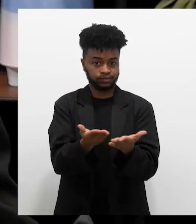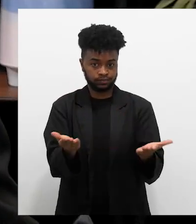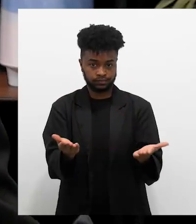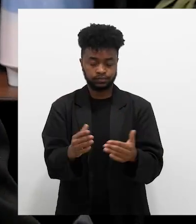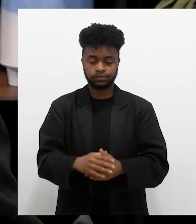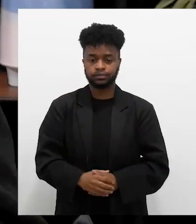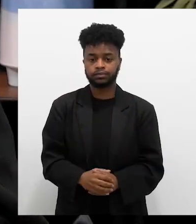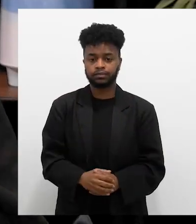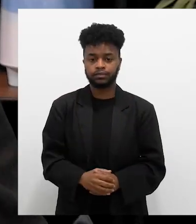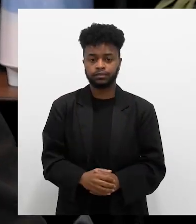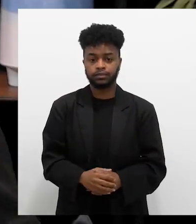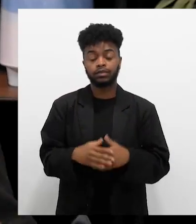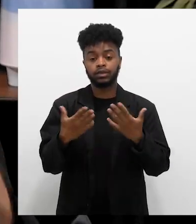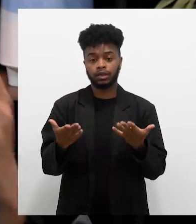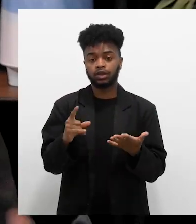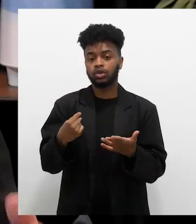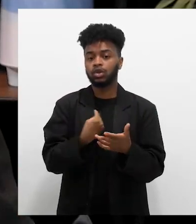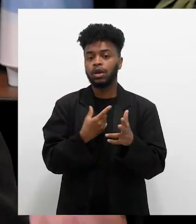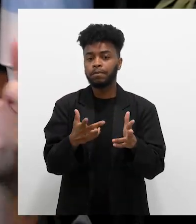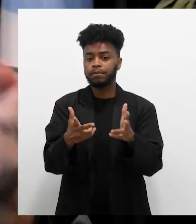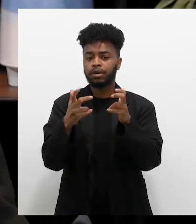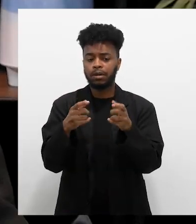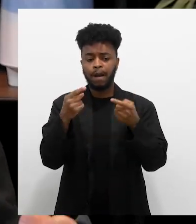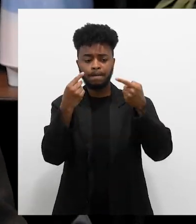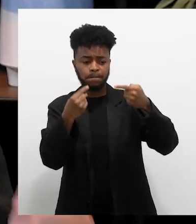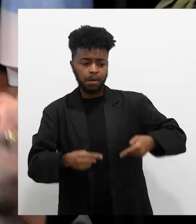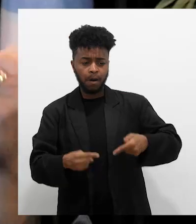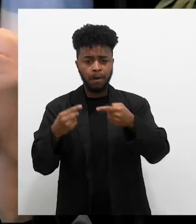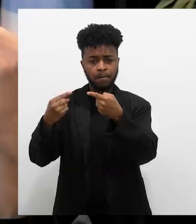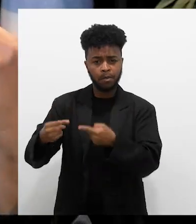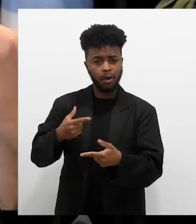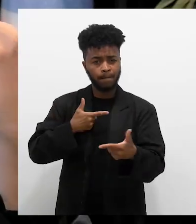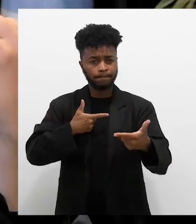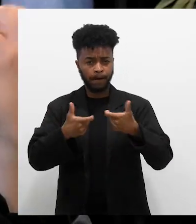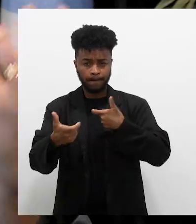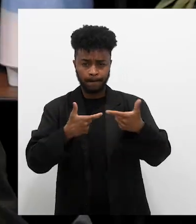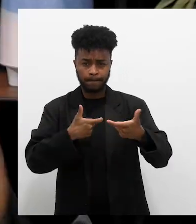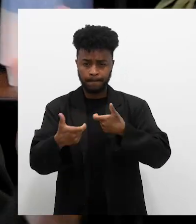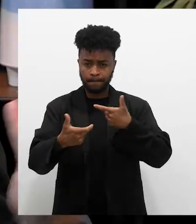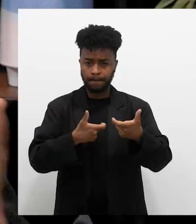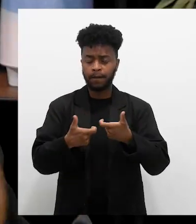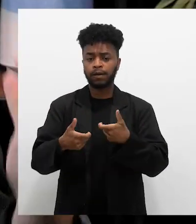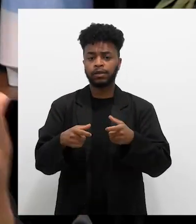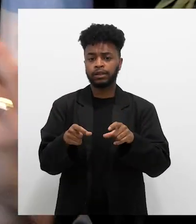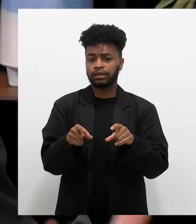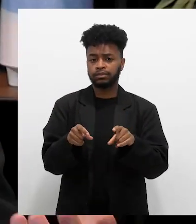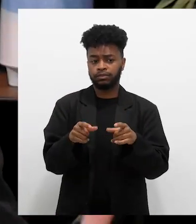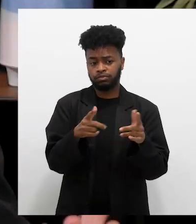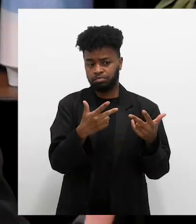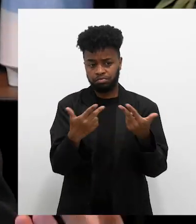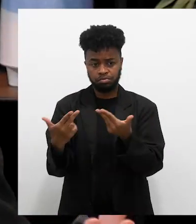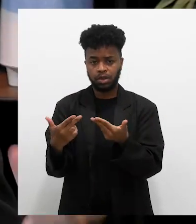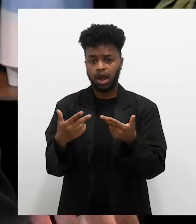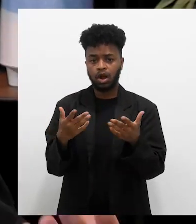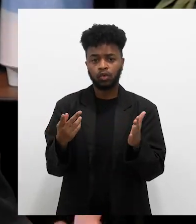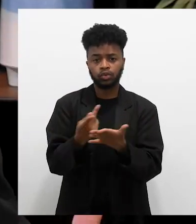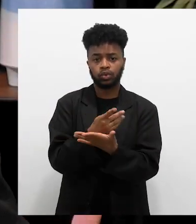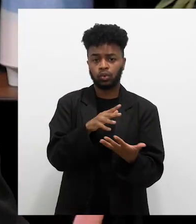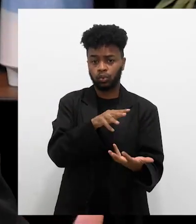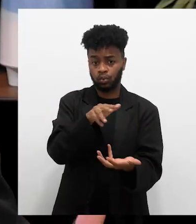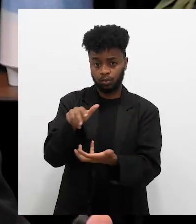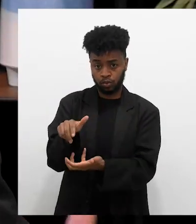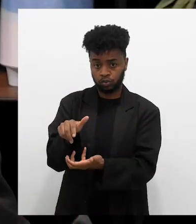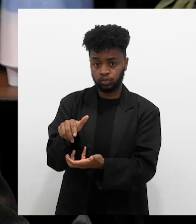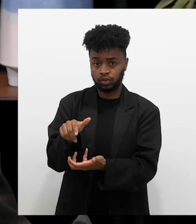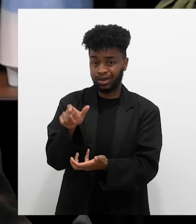convosco. Vendo as conflagrações, os conflitos, as disputas bélicas que estão